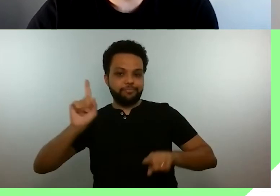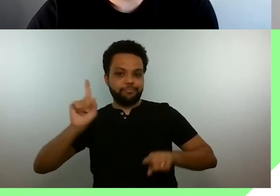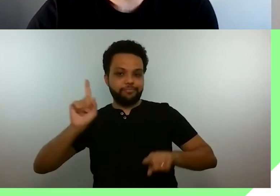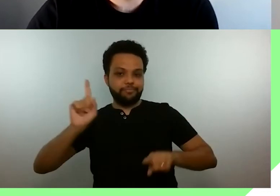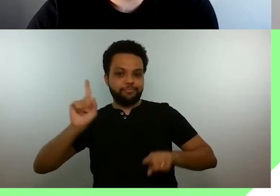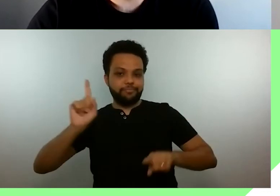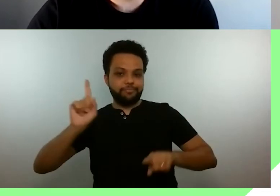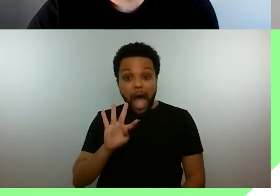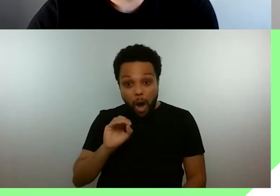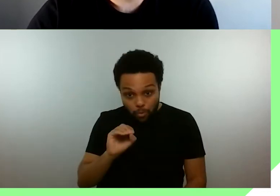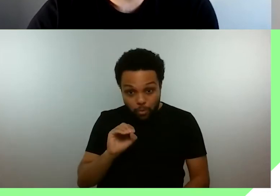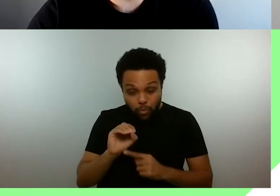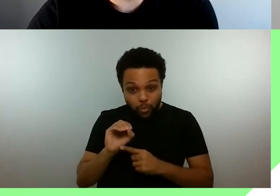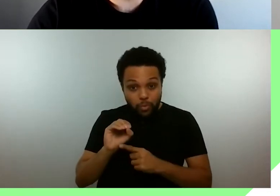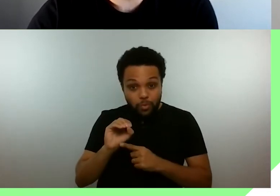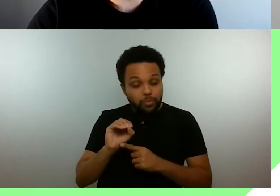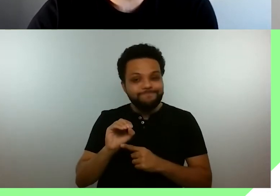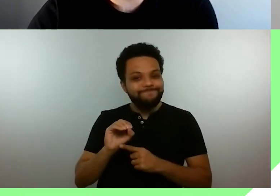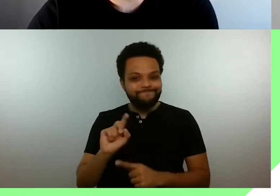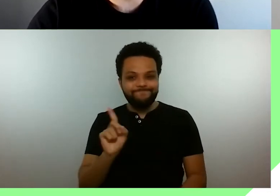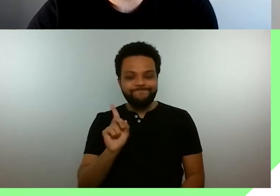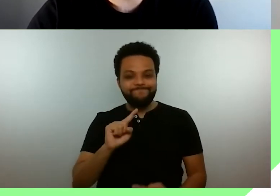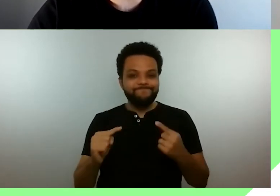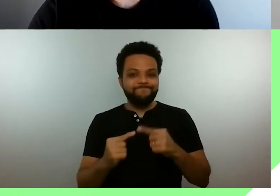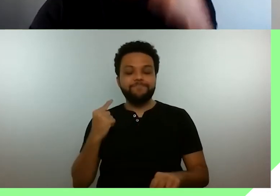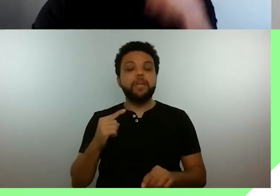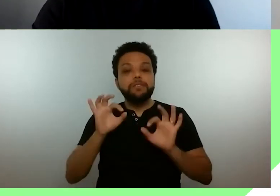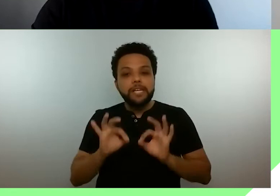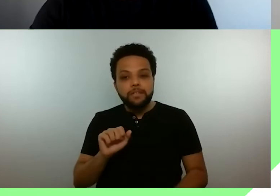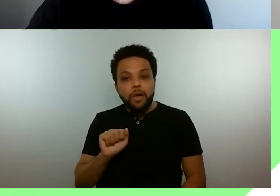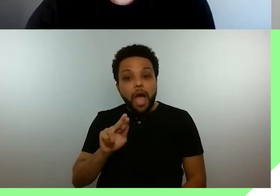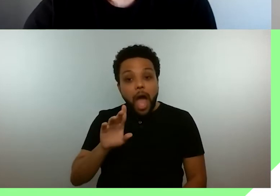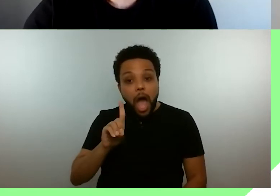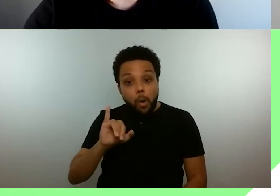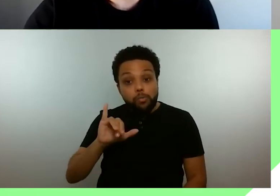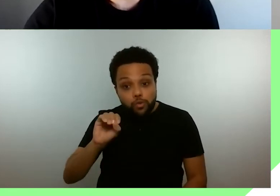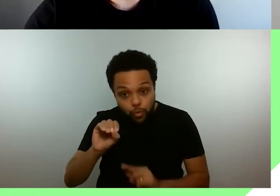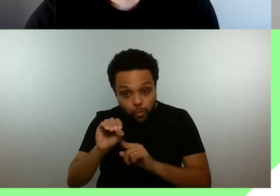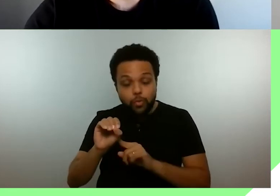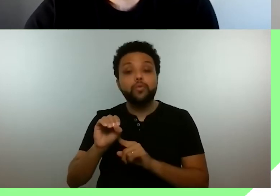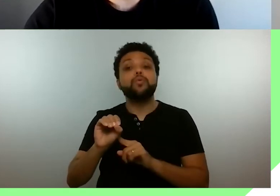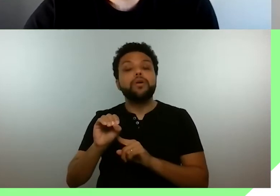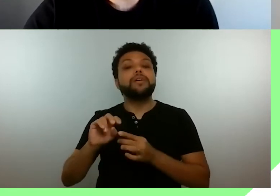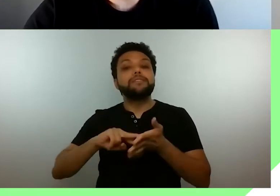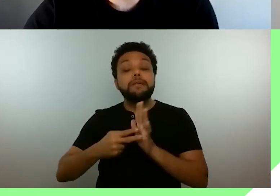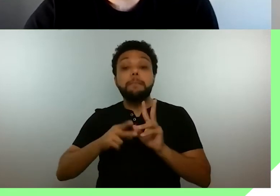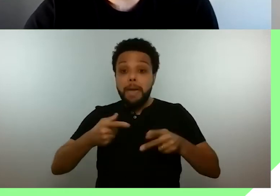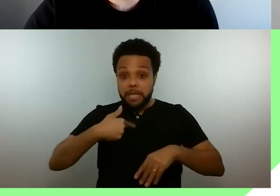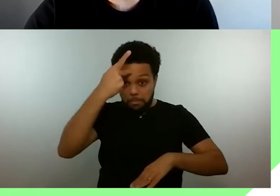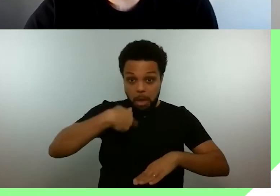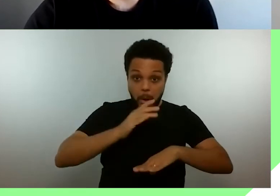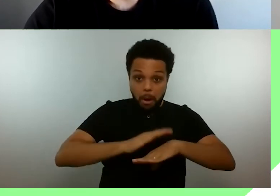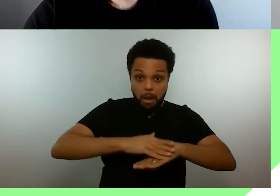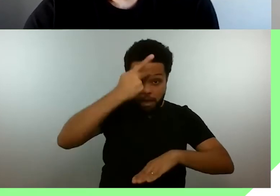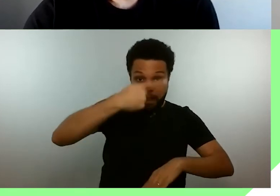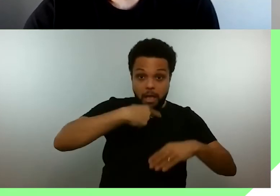designado como audiodescrição. Né? Então, mesmo quando a gente faz o negócio da gente, né, a descrição da gente, essa audiodescrição, né, que a gente